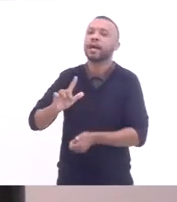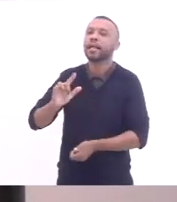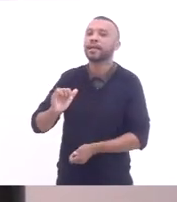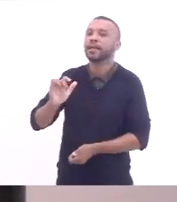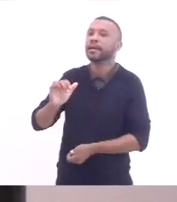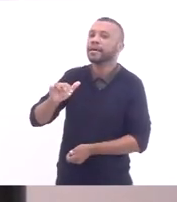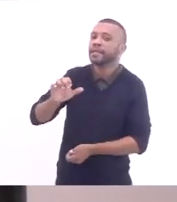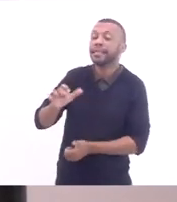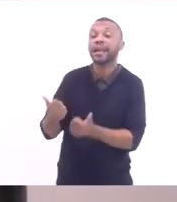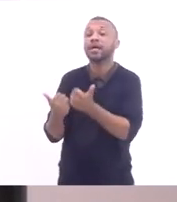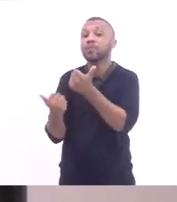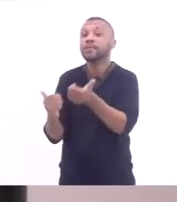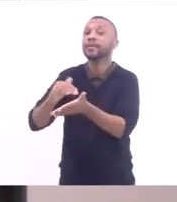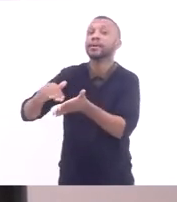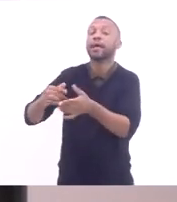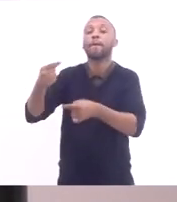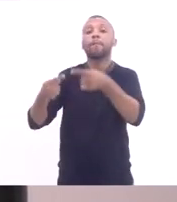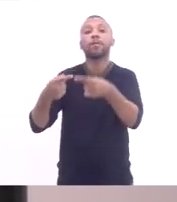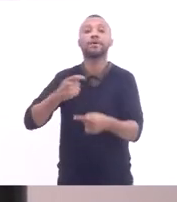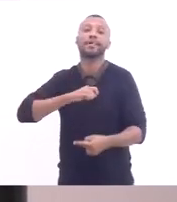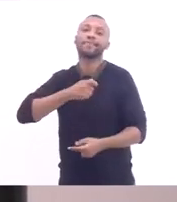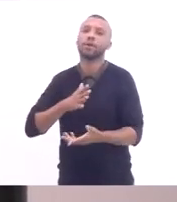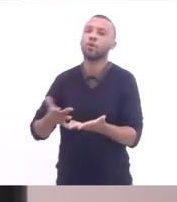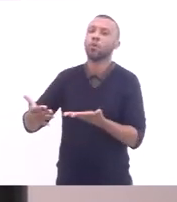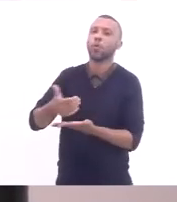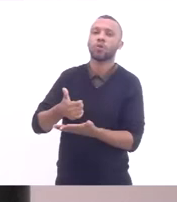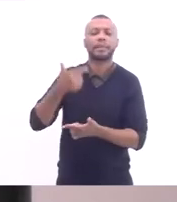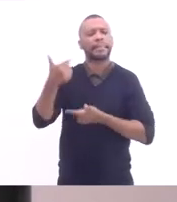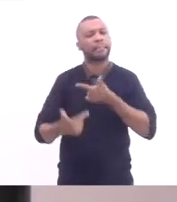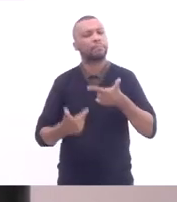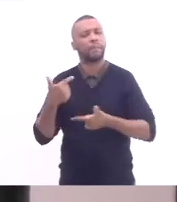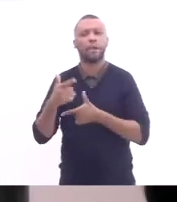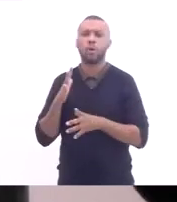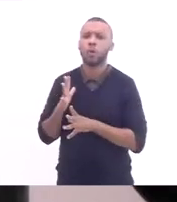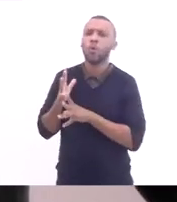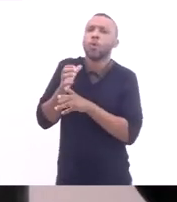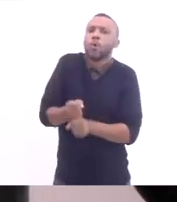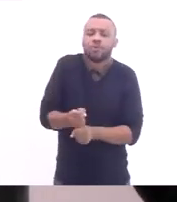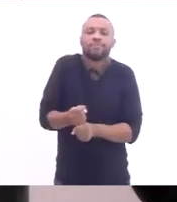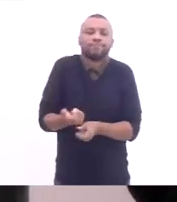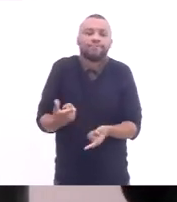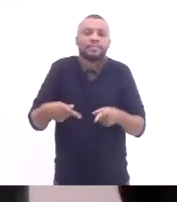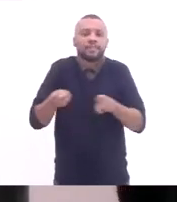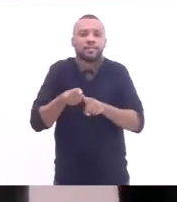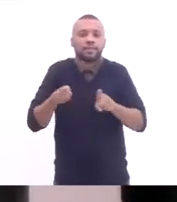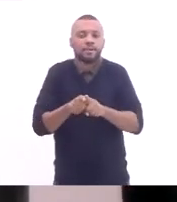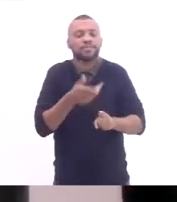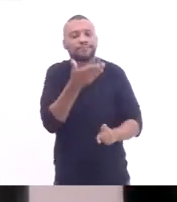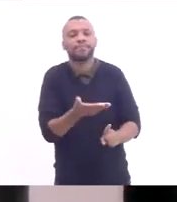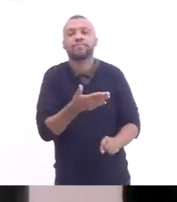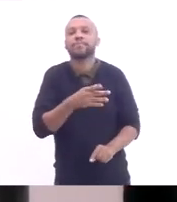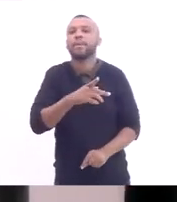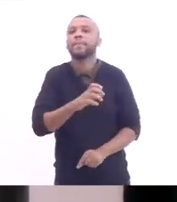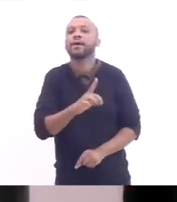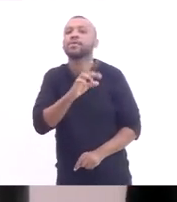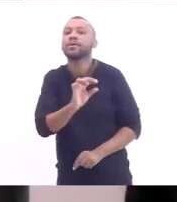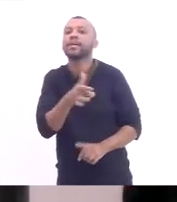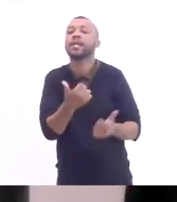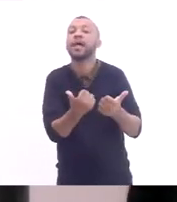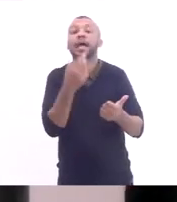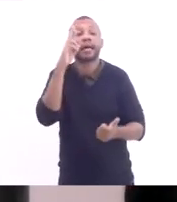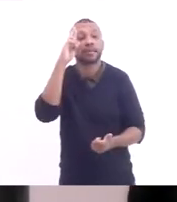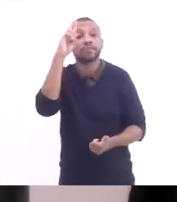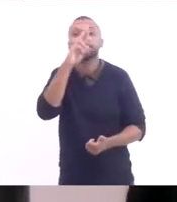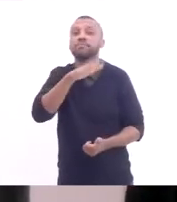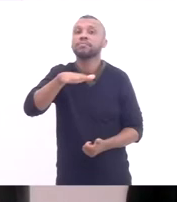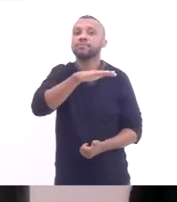subsecretária de Política Fiscal. Trabalhamos muito, né, no... E o Pedro, que também que é superintendente lá do Tesouro